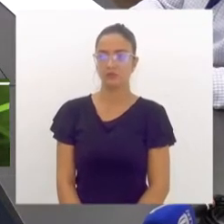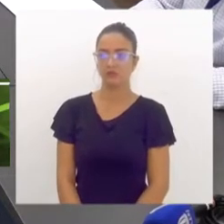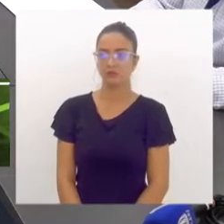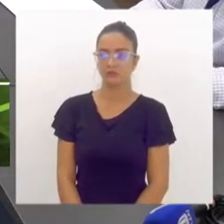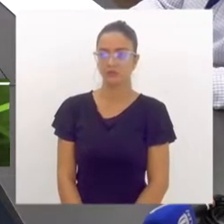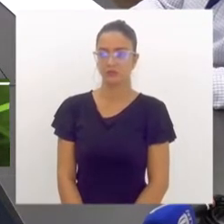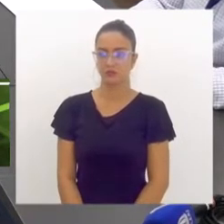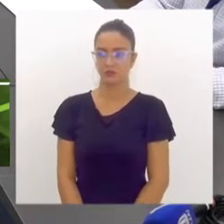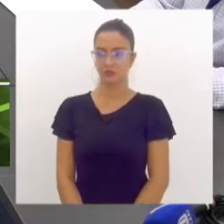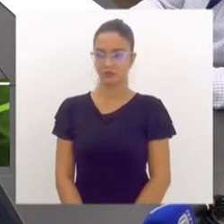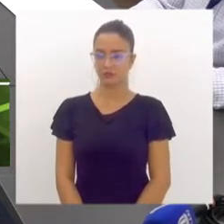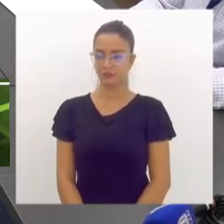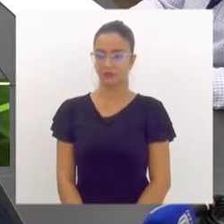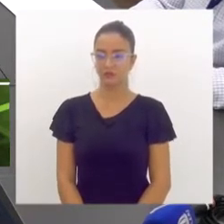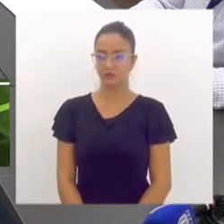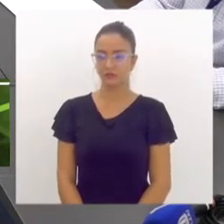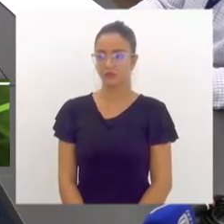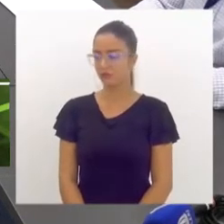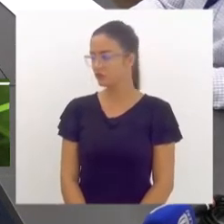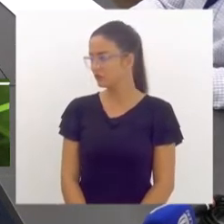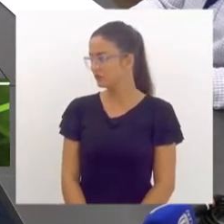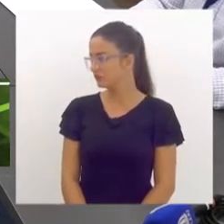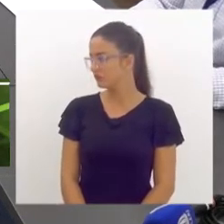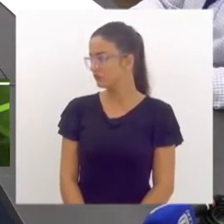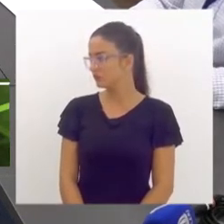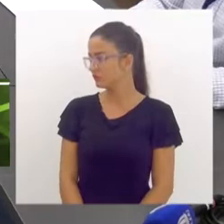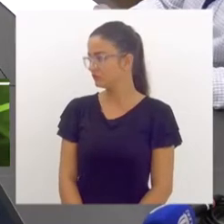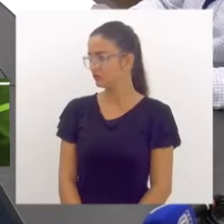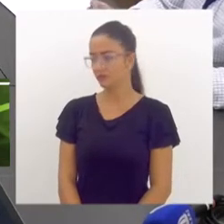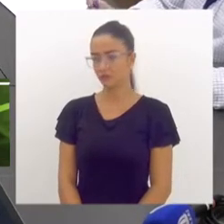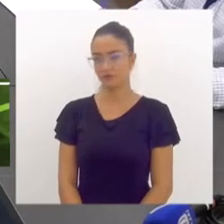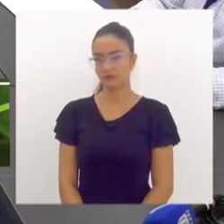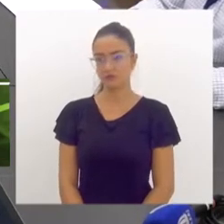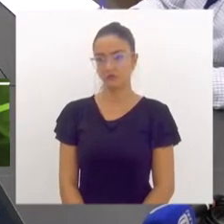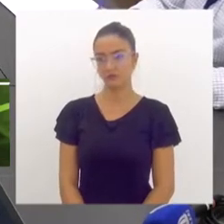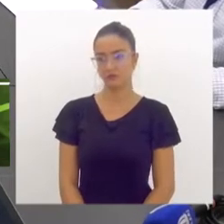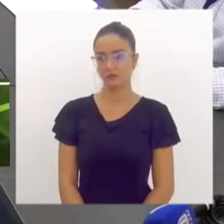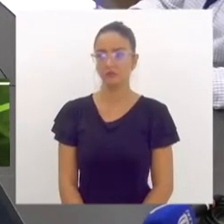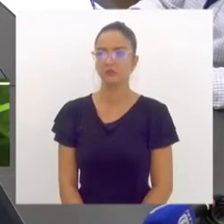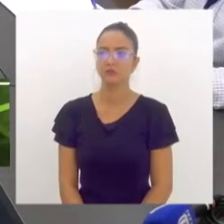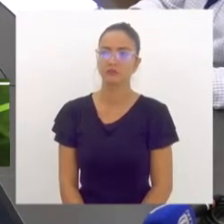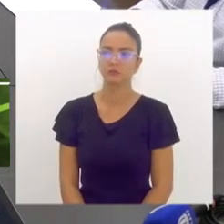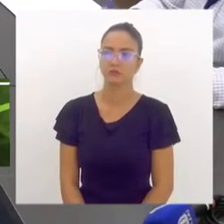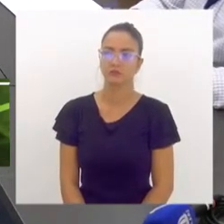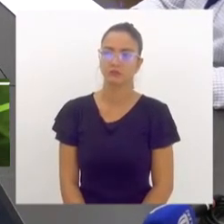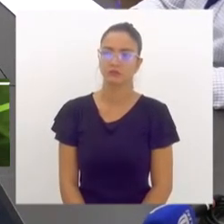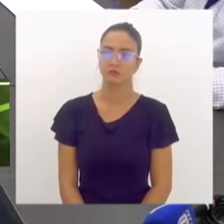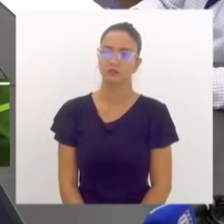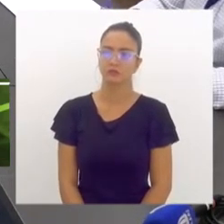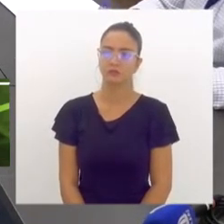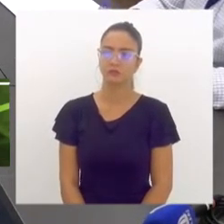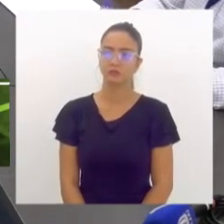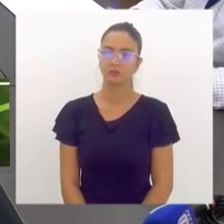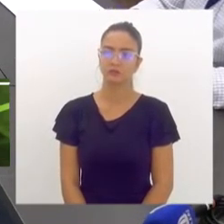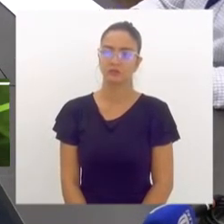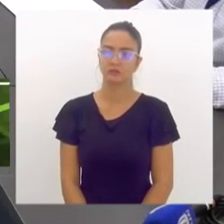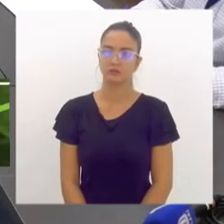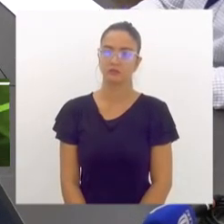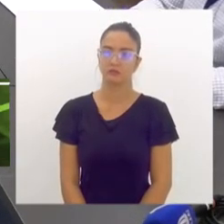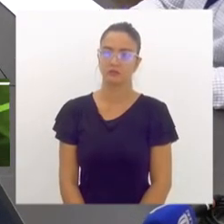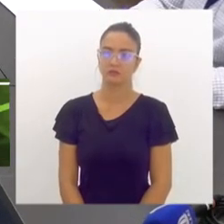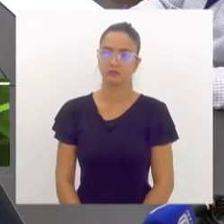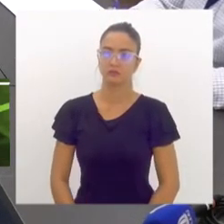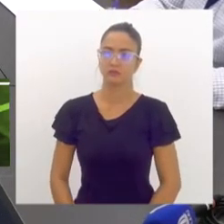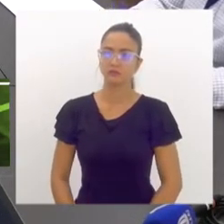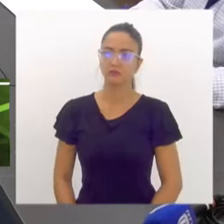O bom do PDF que não desformata. O PowerPoint às vezes desformata. Sim. É, eu mandei os dois formatos, né? Bom. Obrigado,